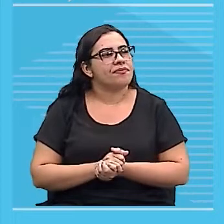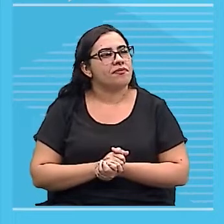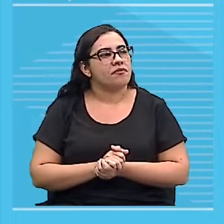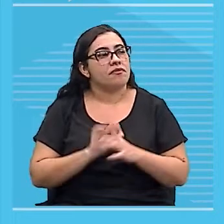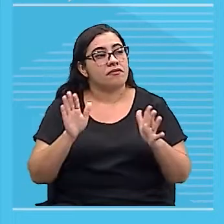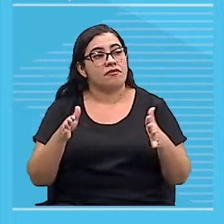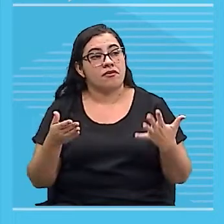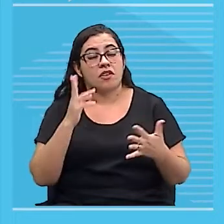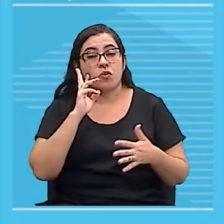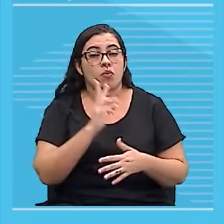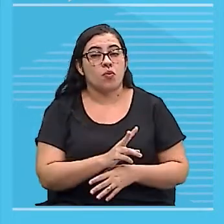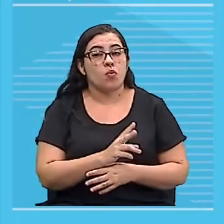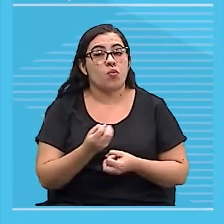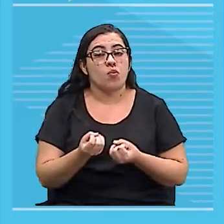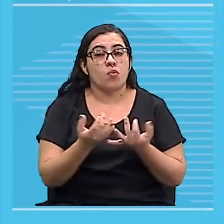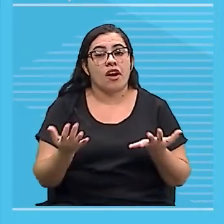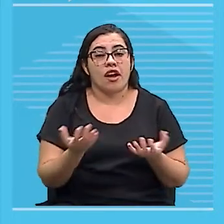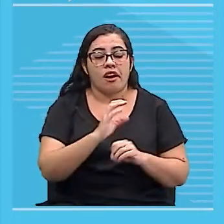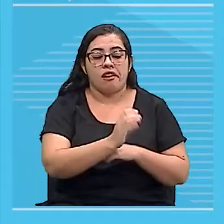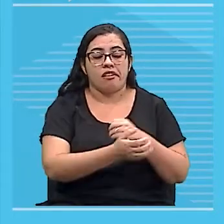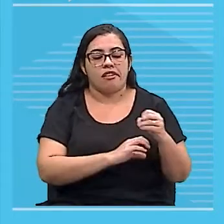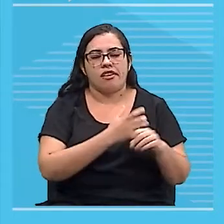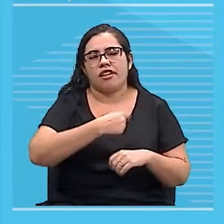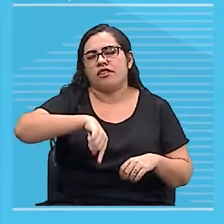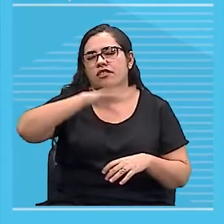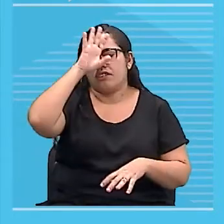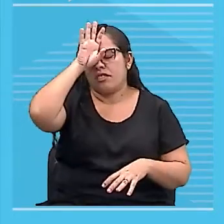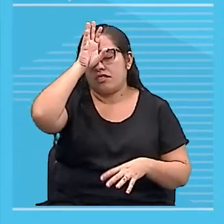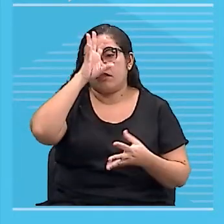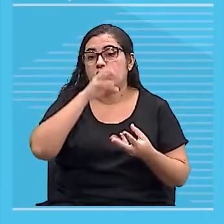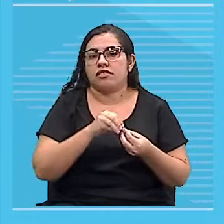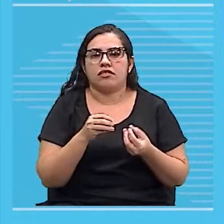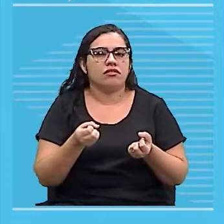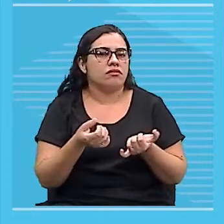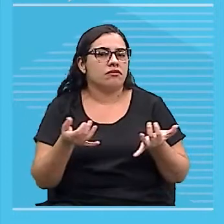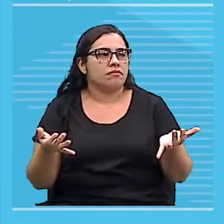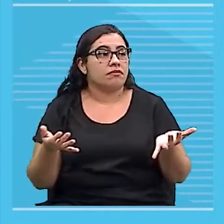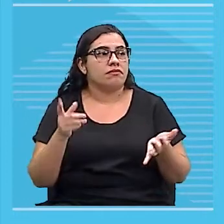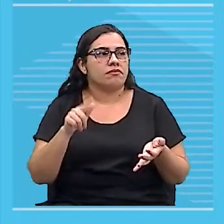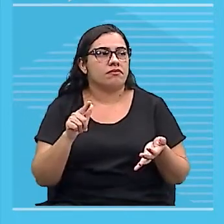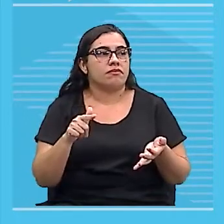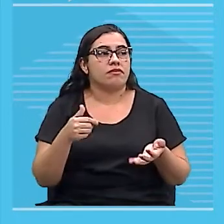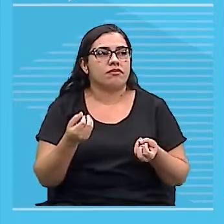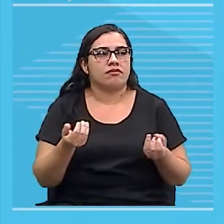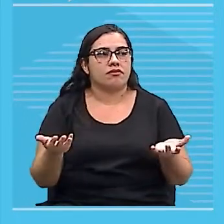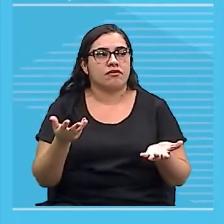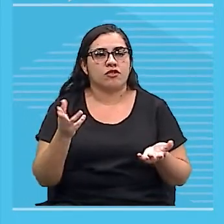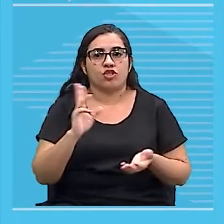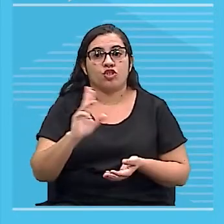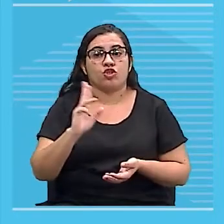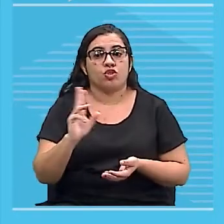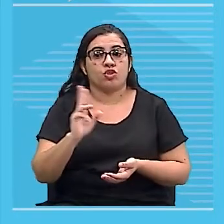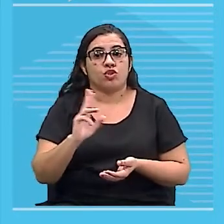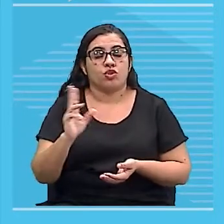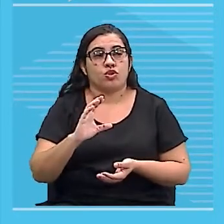Assim, galerinha, a quantidade de carga, a gente já sabe que a sua unidade é o Coulomb, né?